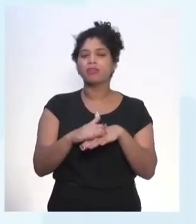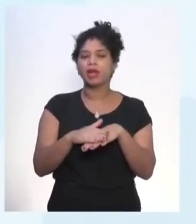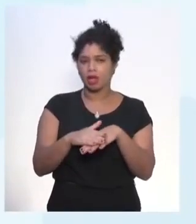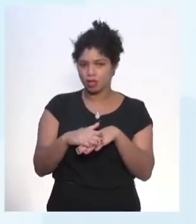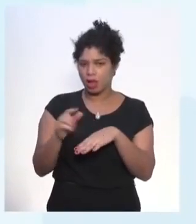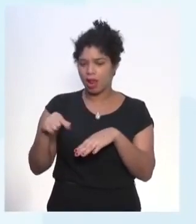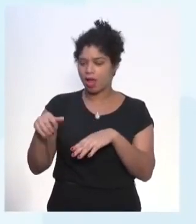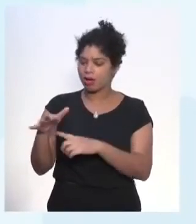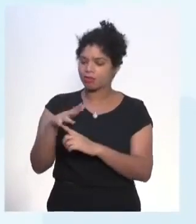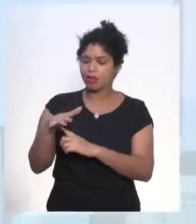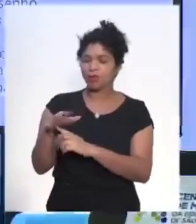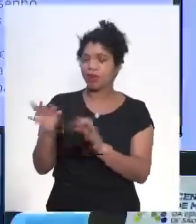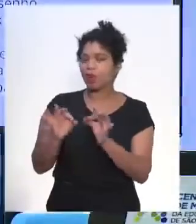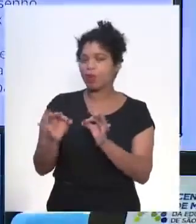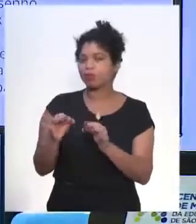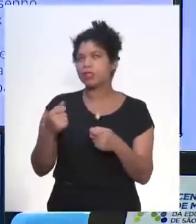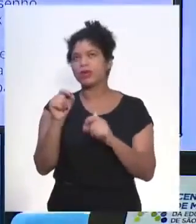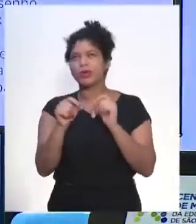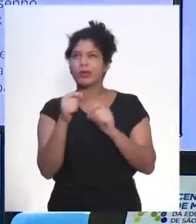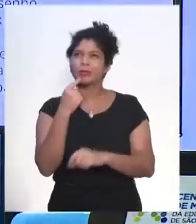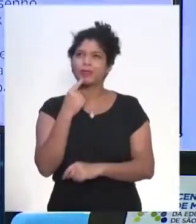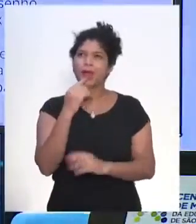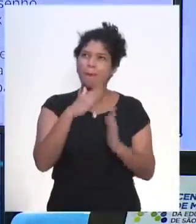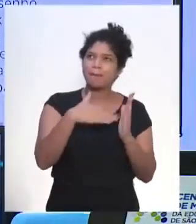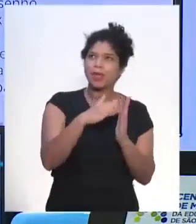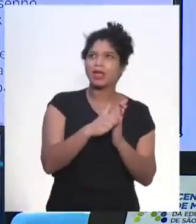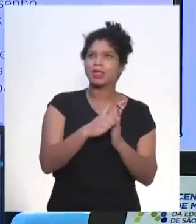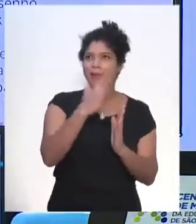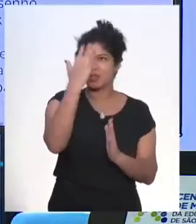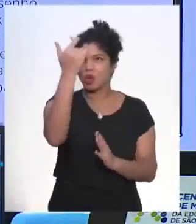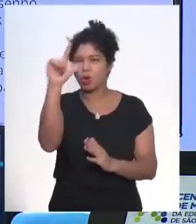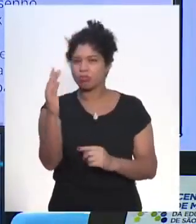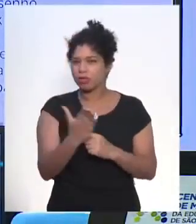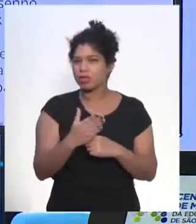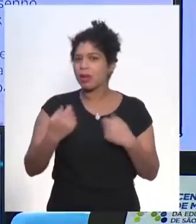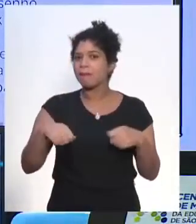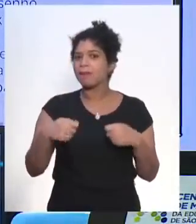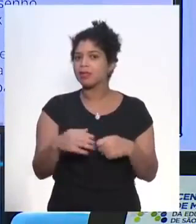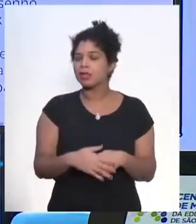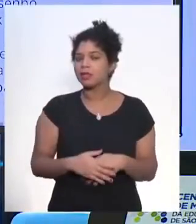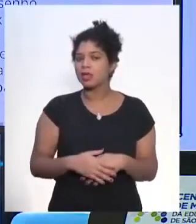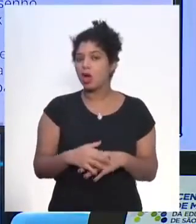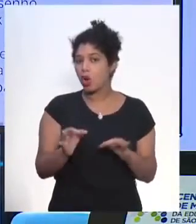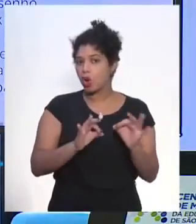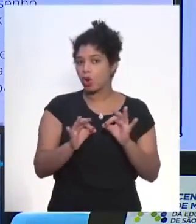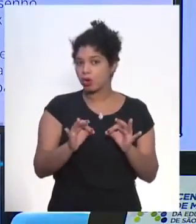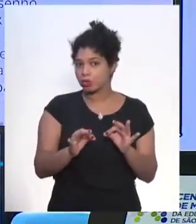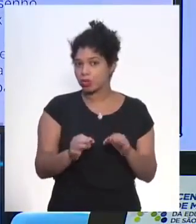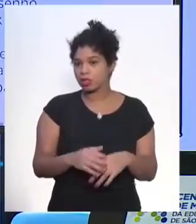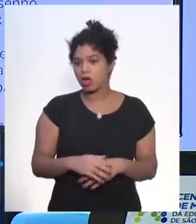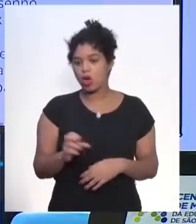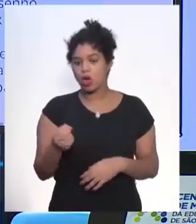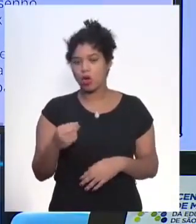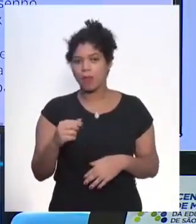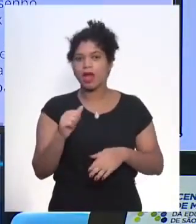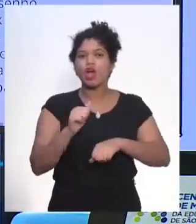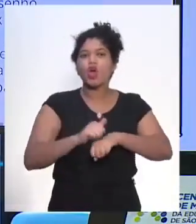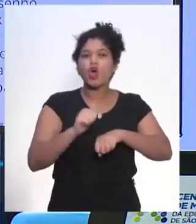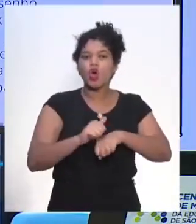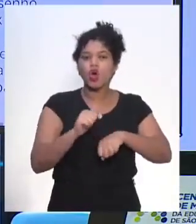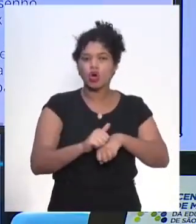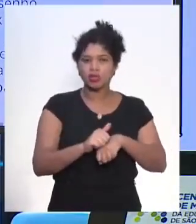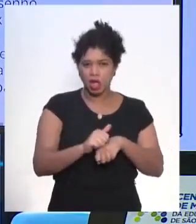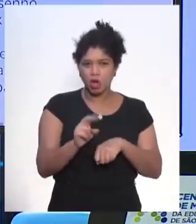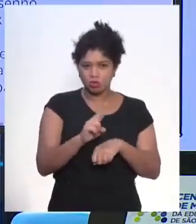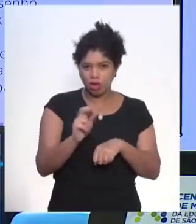praça? Ah, eu vou precisar do quê? Vou precisar de tinta, vou precisar de ajuda de outros colegas? Como que a gente pode fazer? A gente vai passar um cimentinho para arrumar onde está